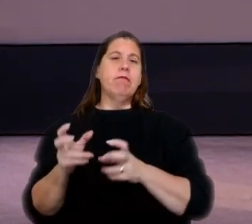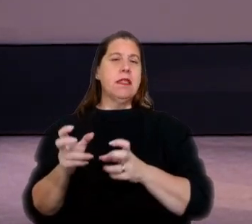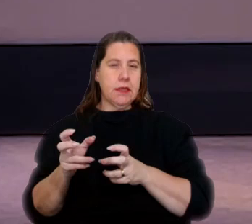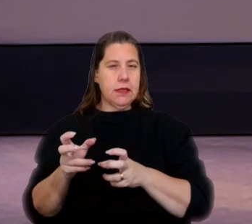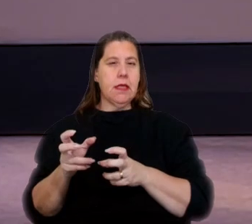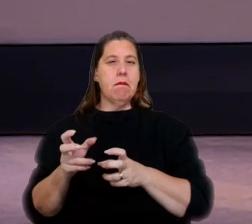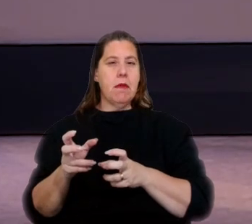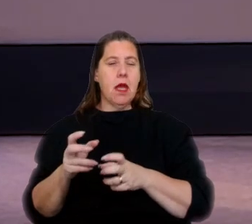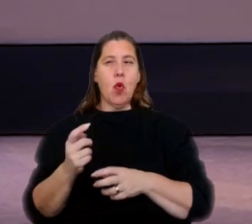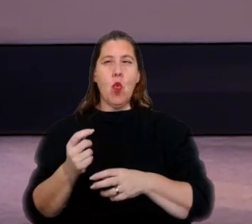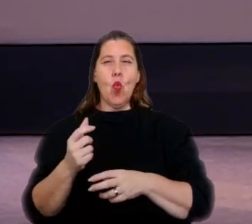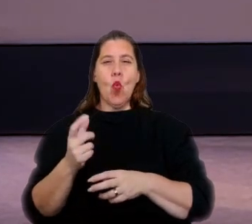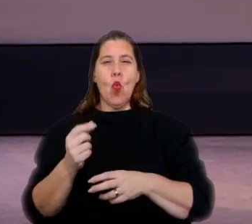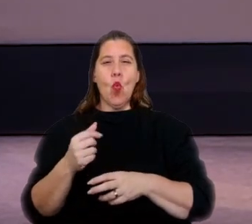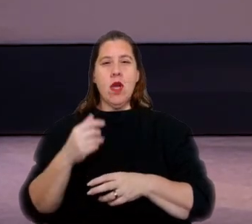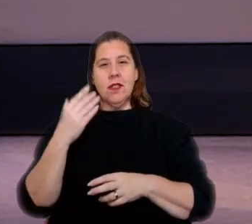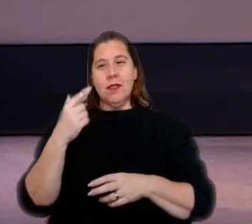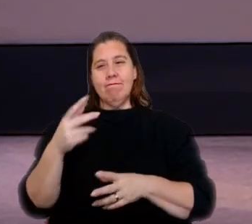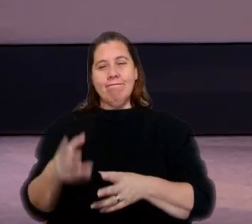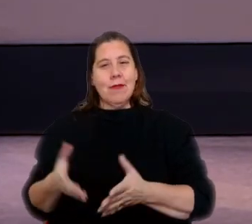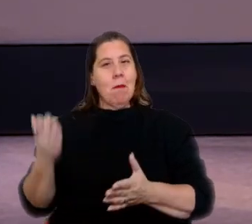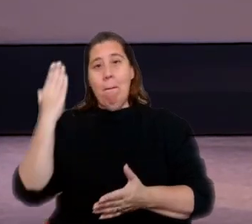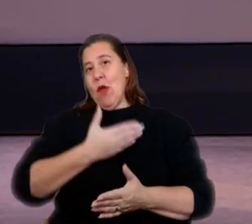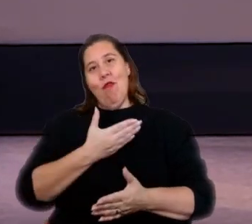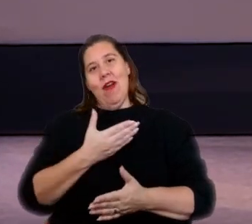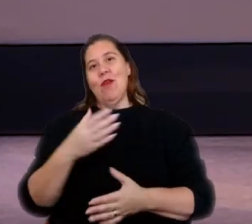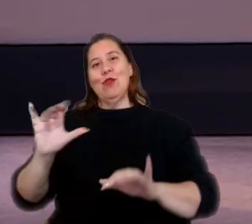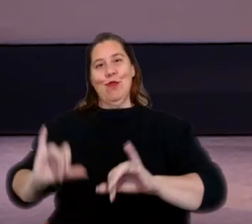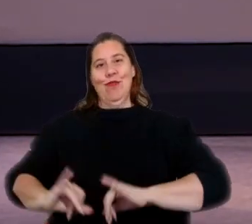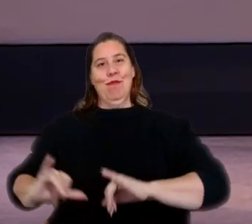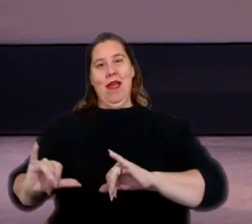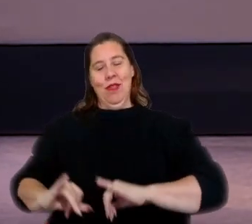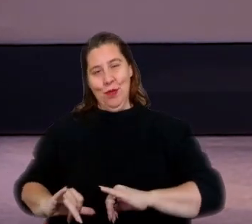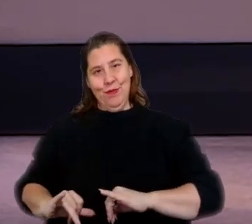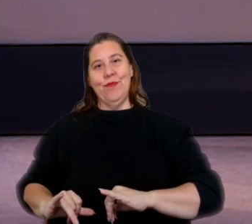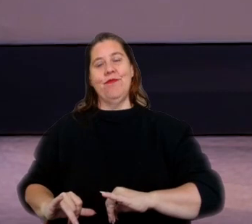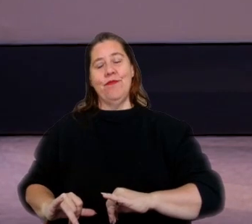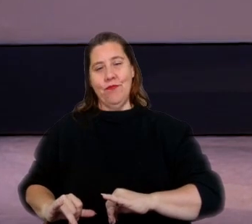reconhecer, é ser quase que uma testemunha do sofrimento.